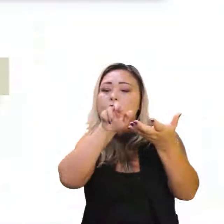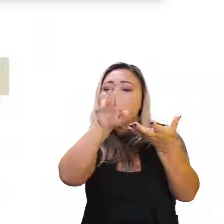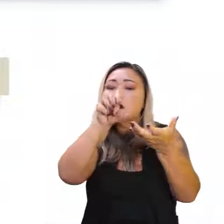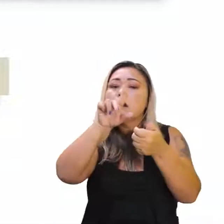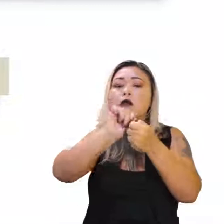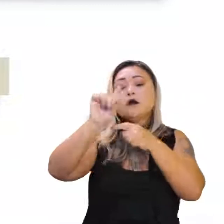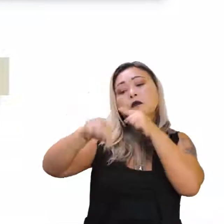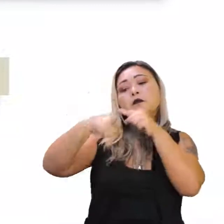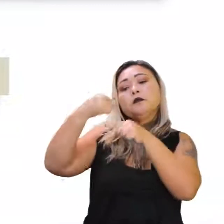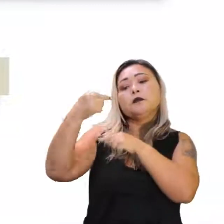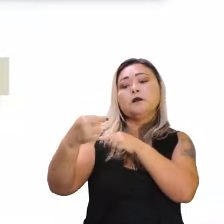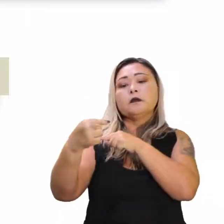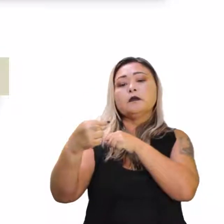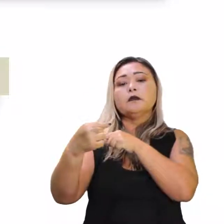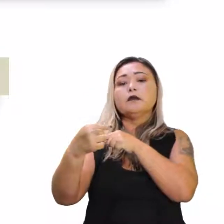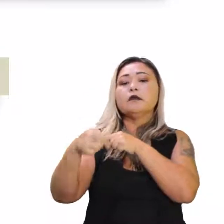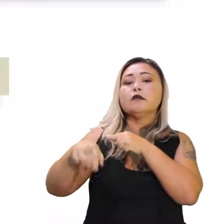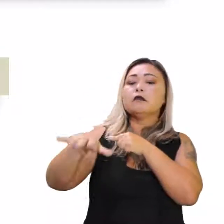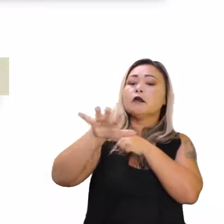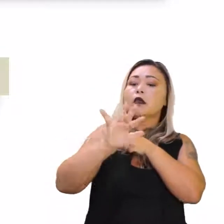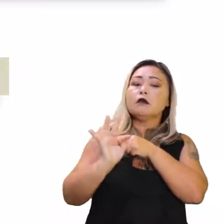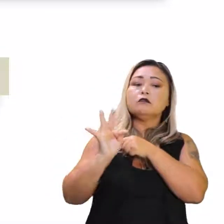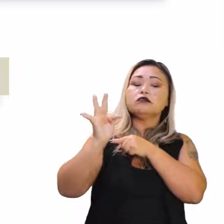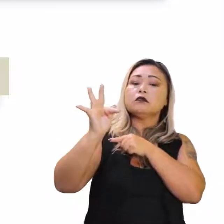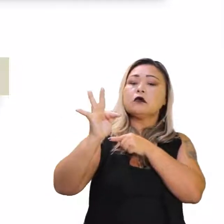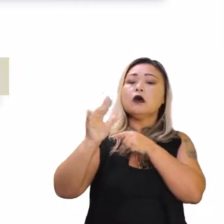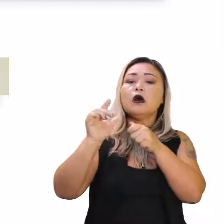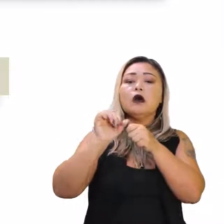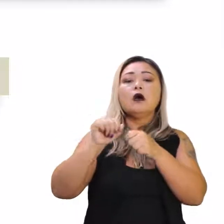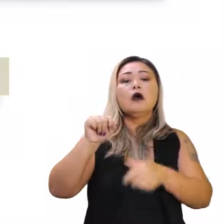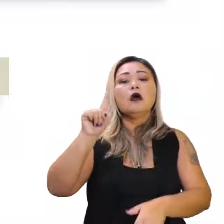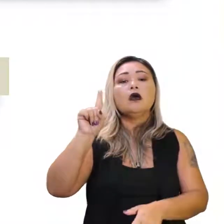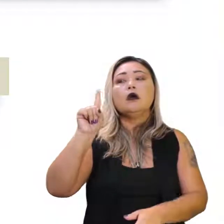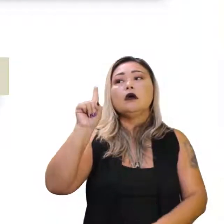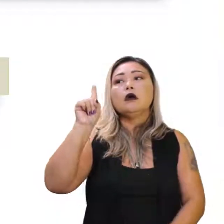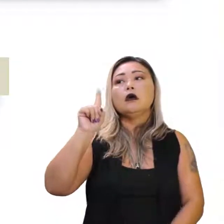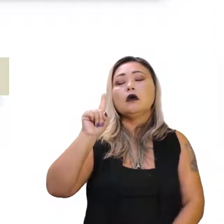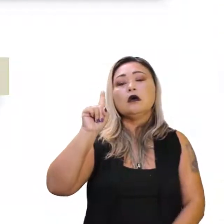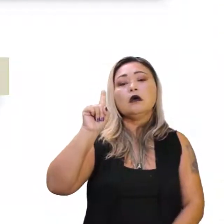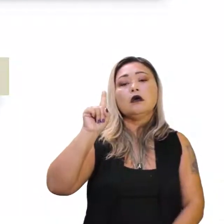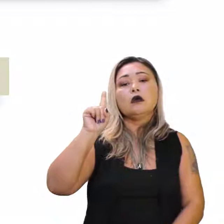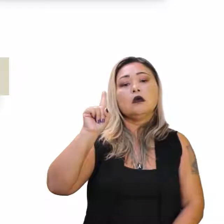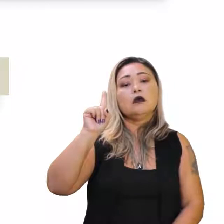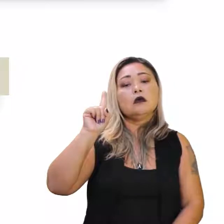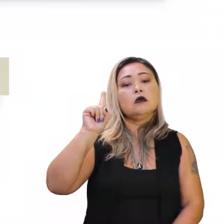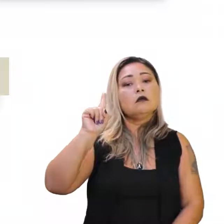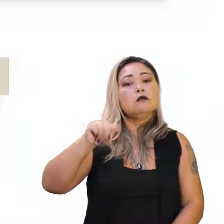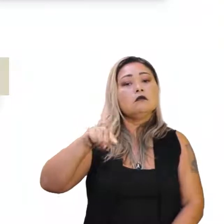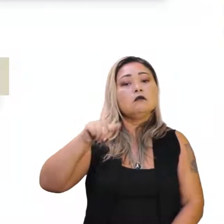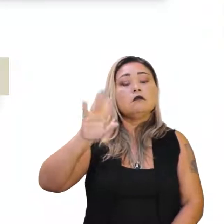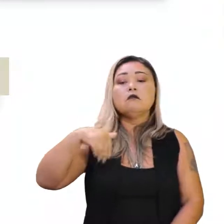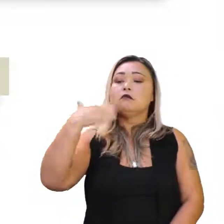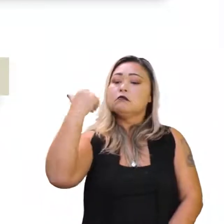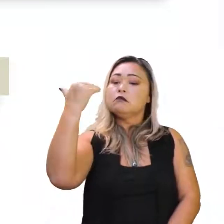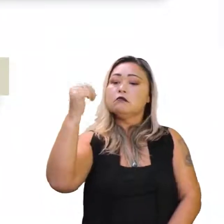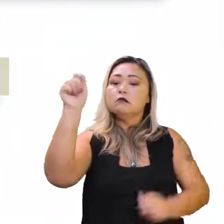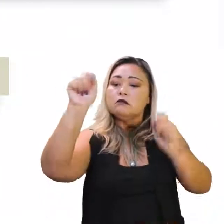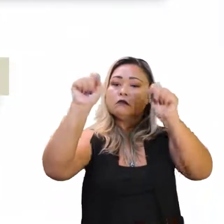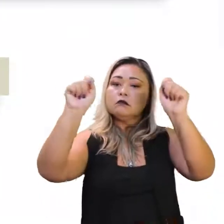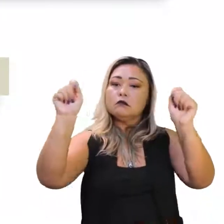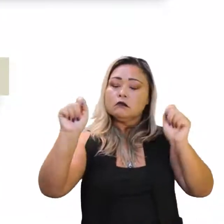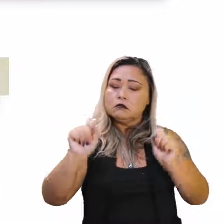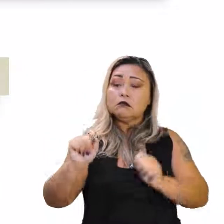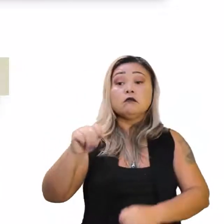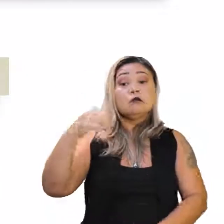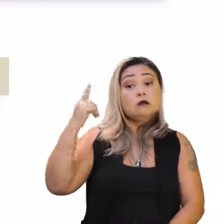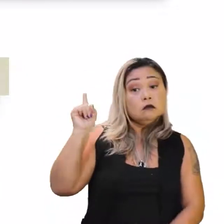O próximo tema é o futurismo. O futurismo tem assim uma das mais famosas